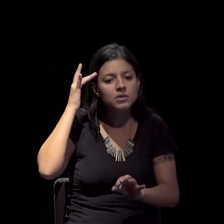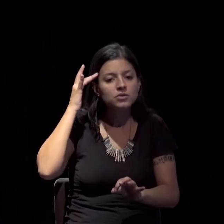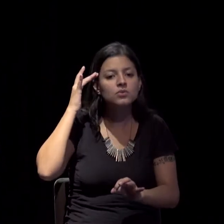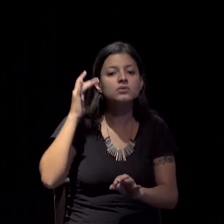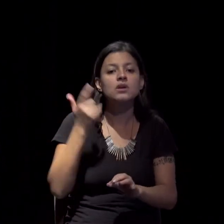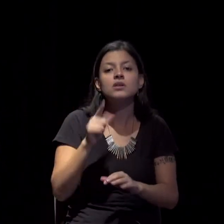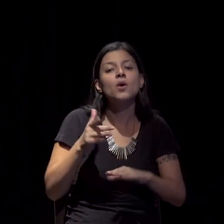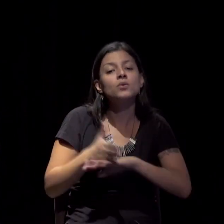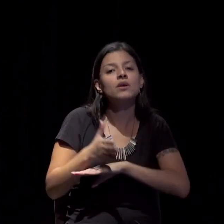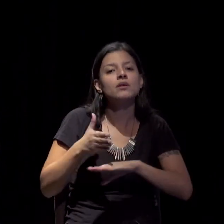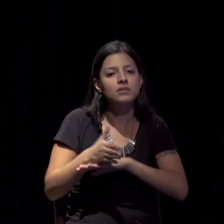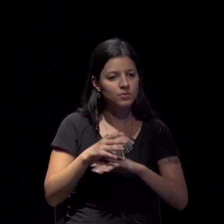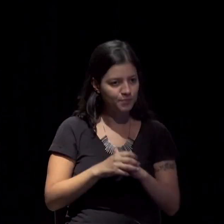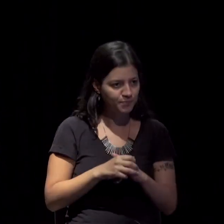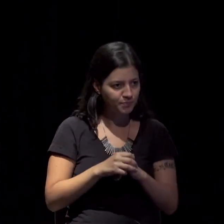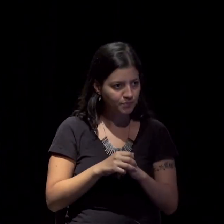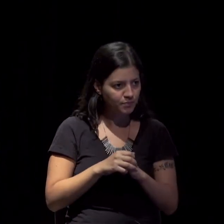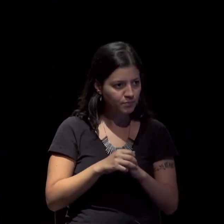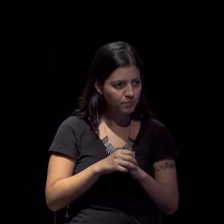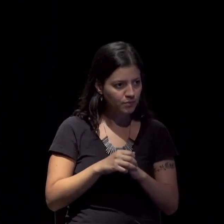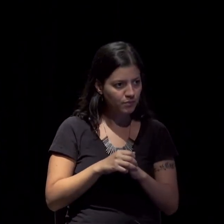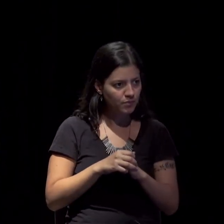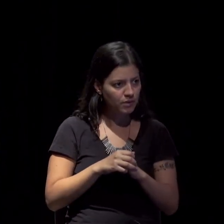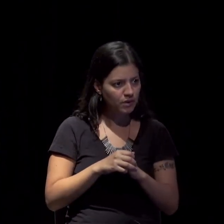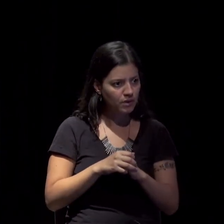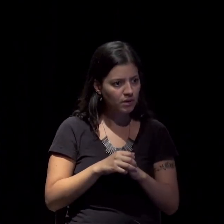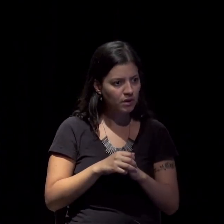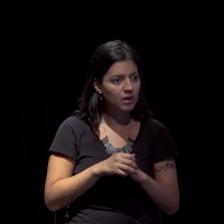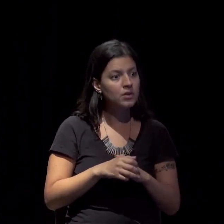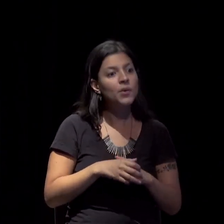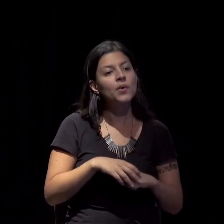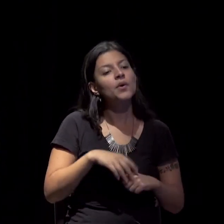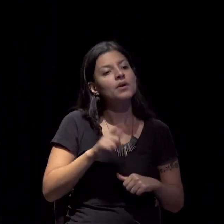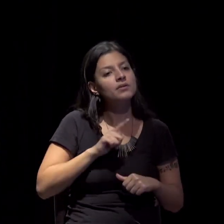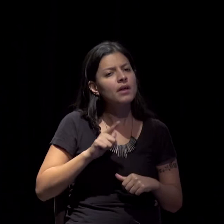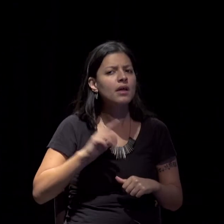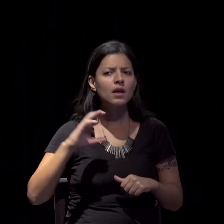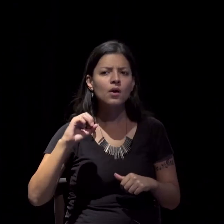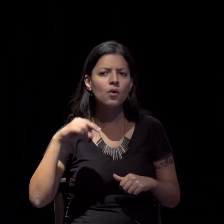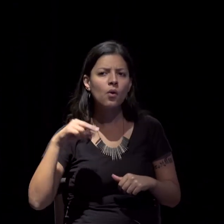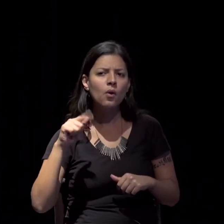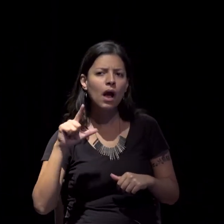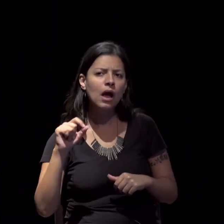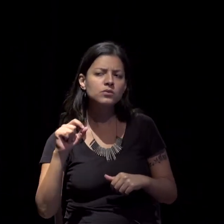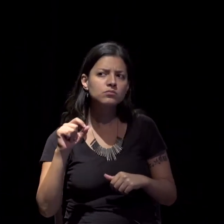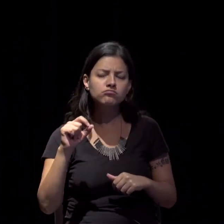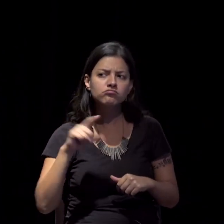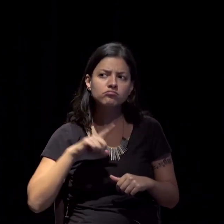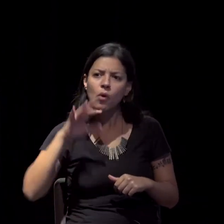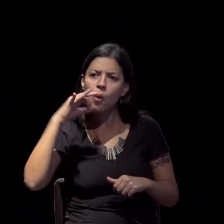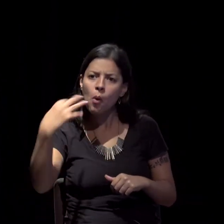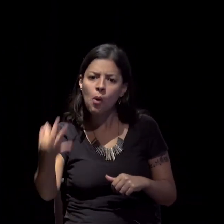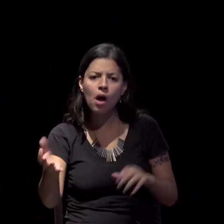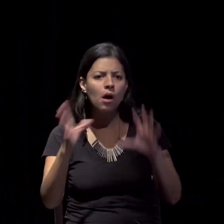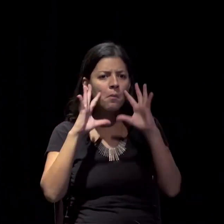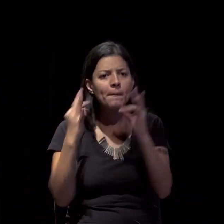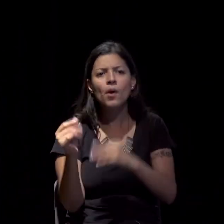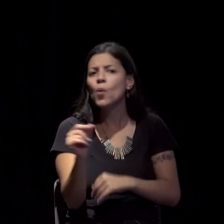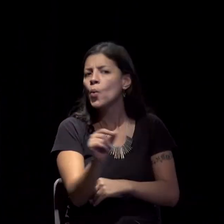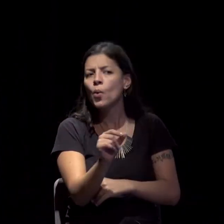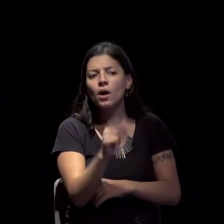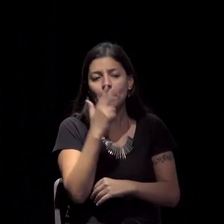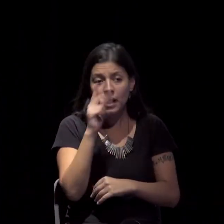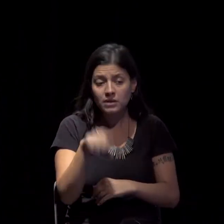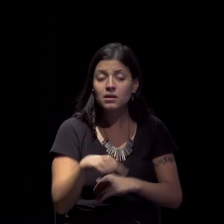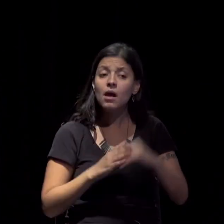acesso. Daí, quase sempre, quando se ouve faz um comentário genérico sobre o Congado, a observação geral que se faz é uma